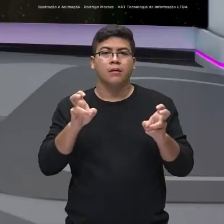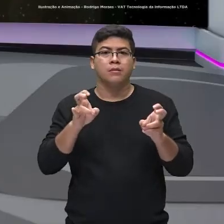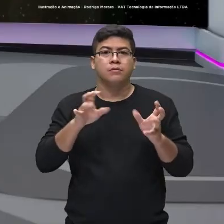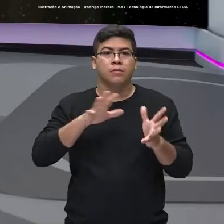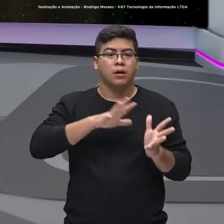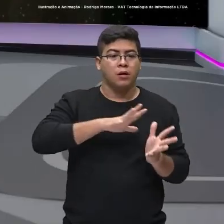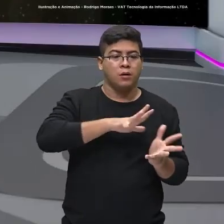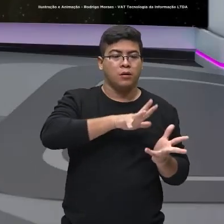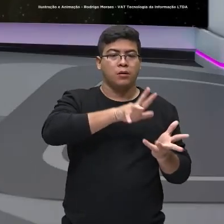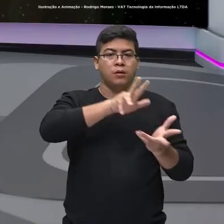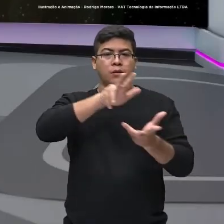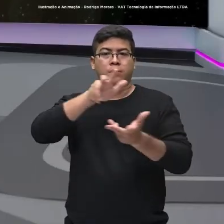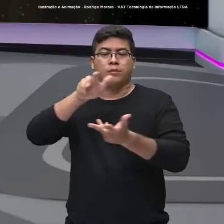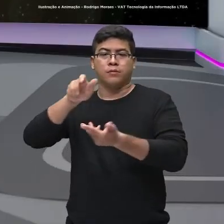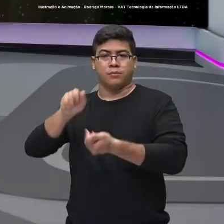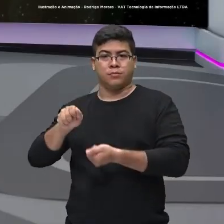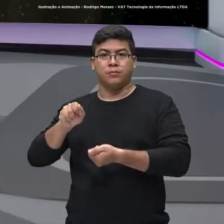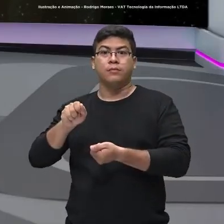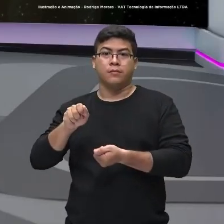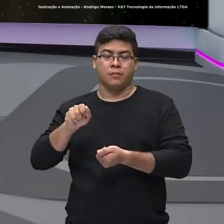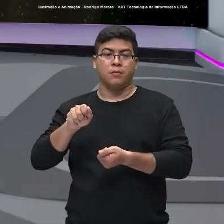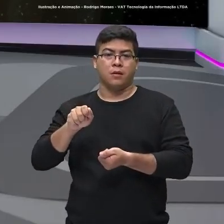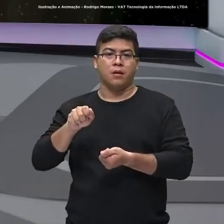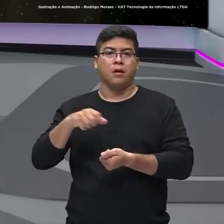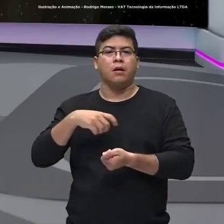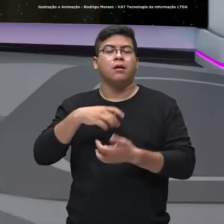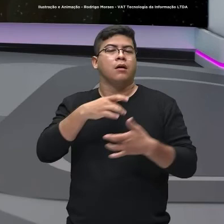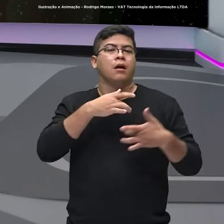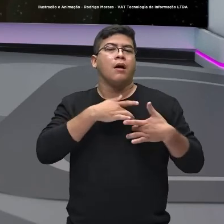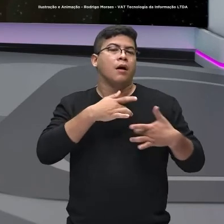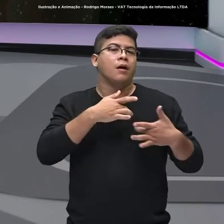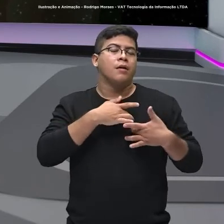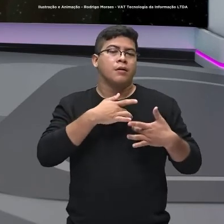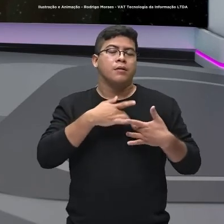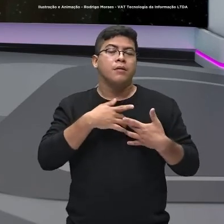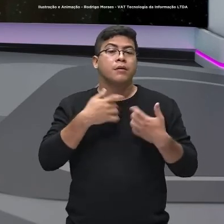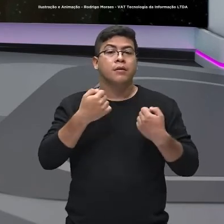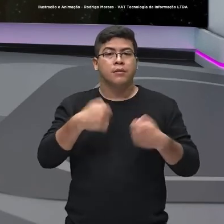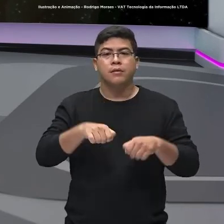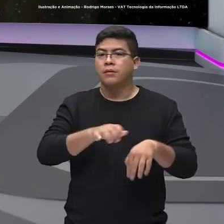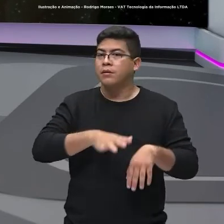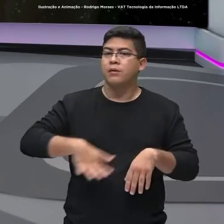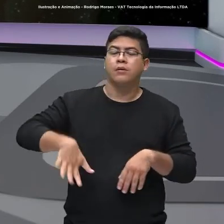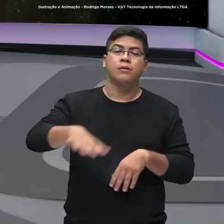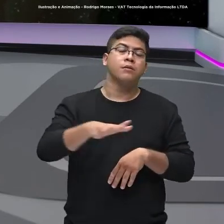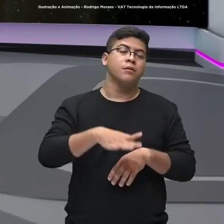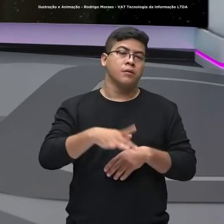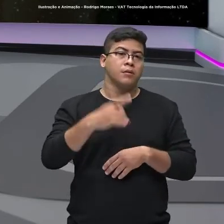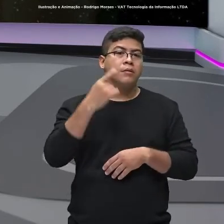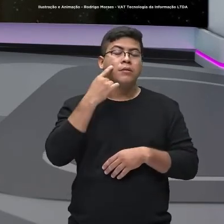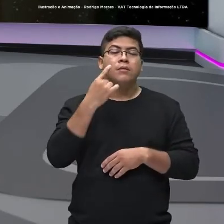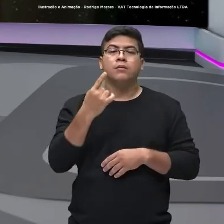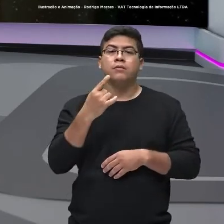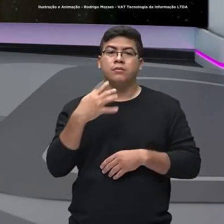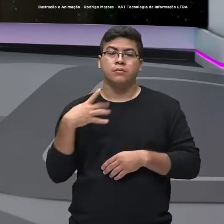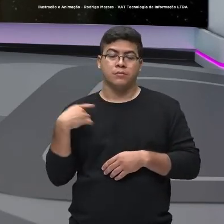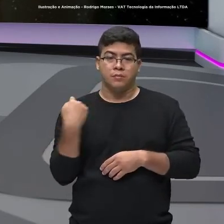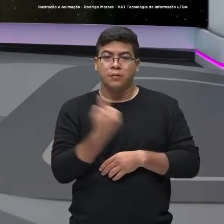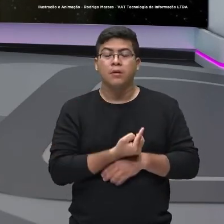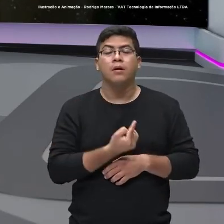planetário, né? A solidariedade tem que envolver a todos nós, né,